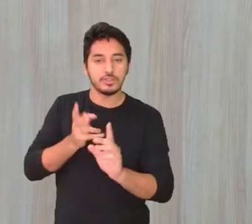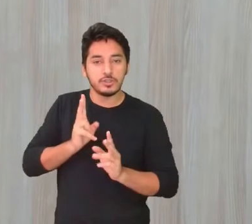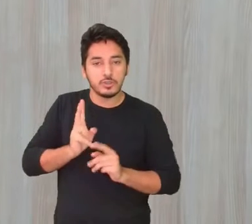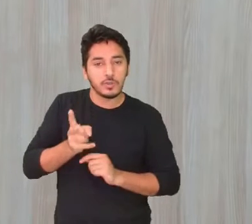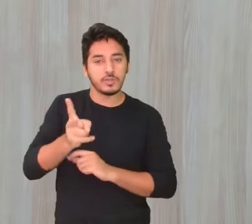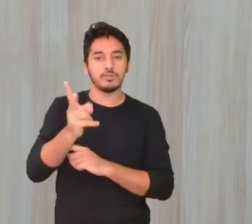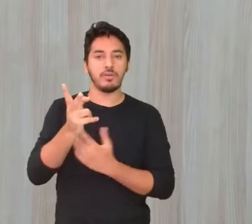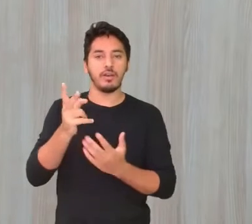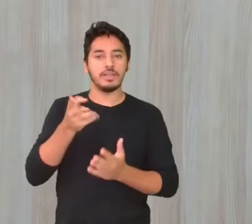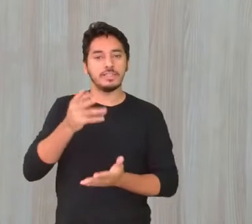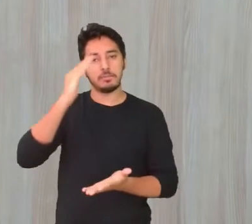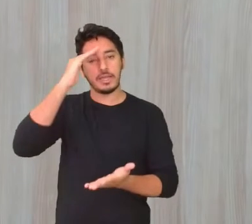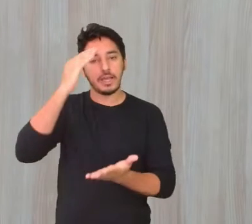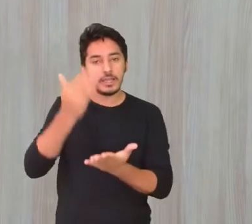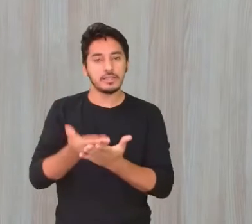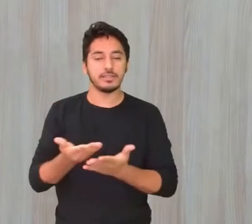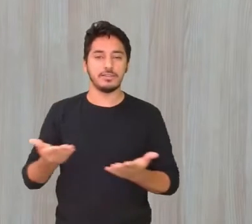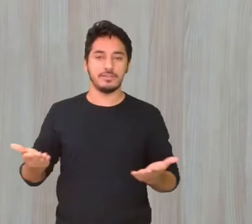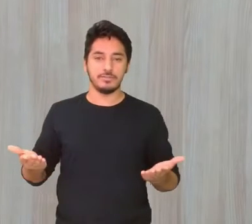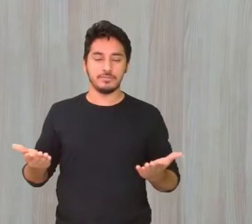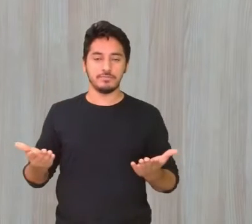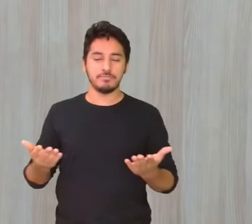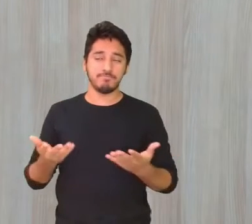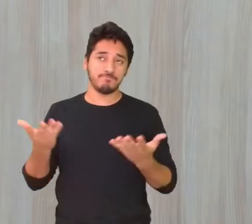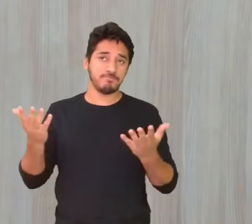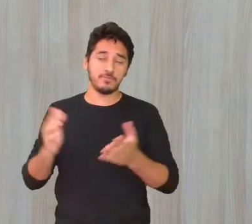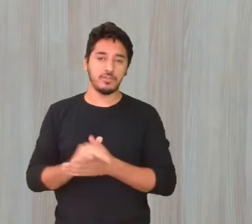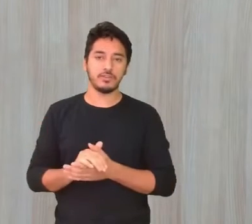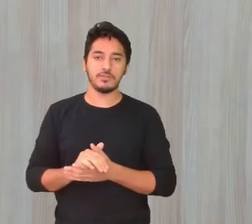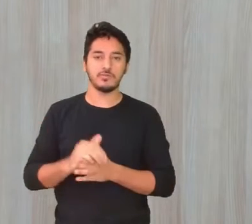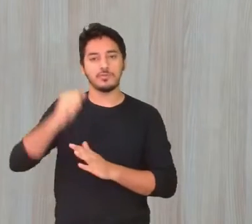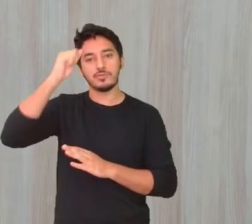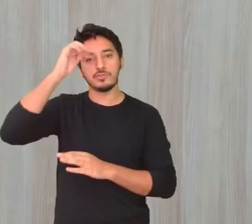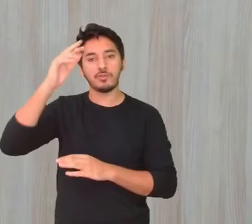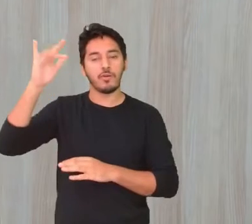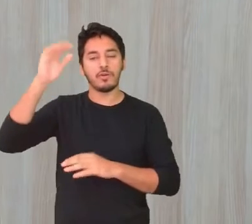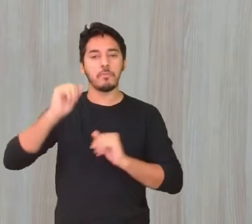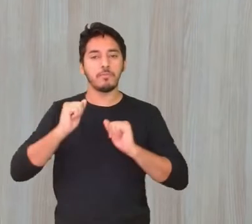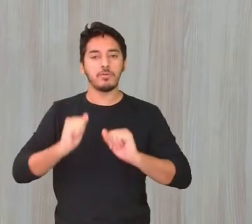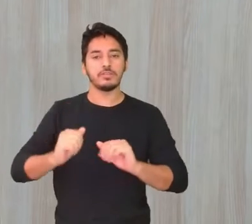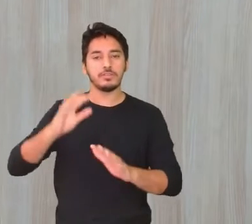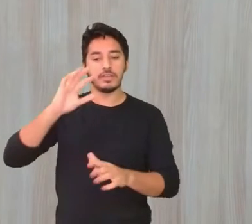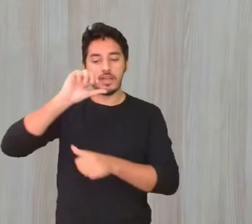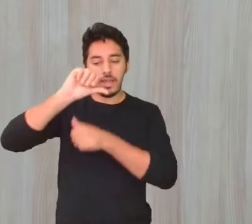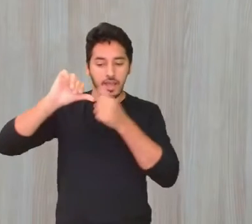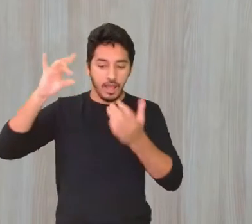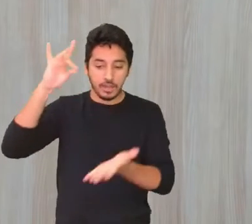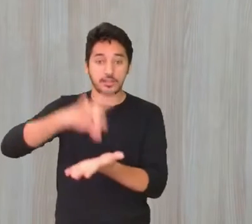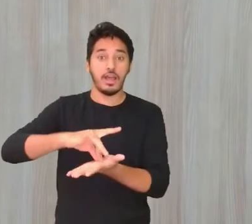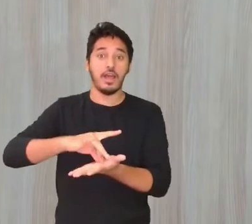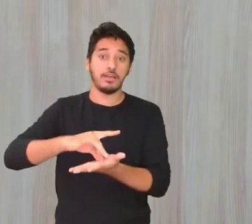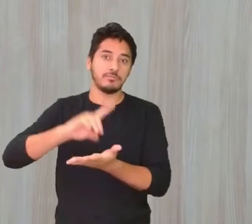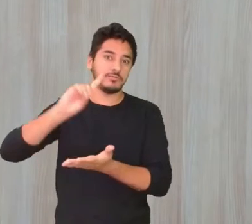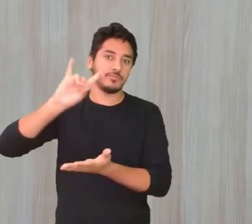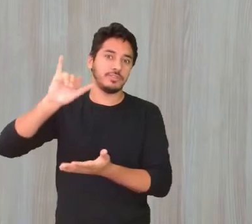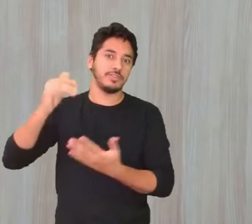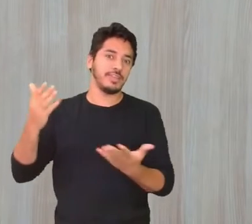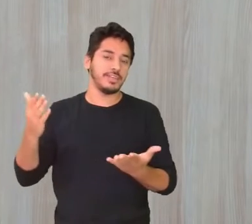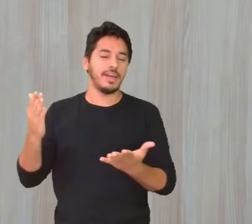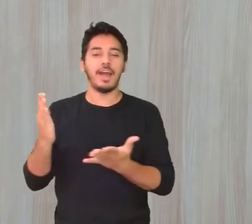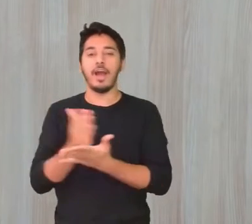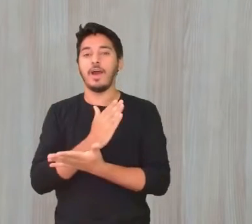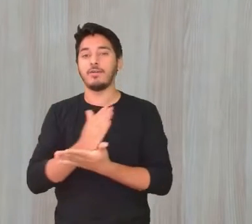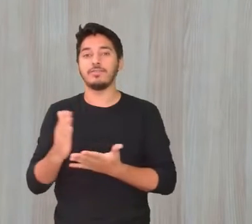Sempre acreditando, sempre... Enfim, que os nossos sonhos possam se tornar realidade algum dia. Alguns são